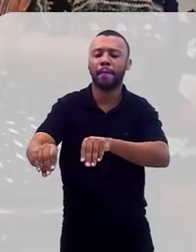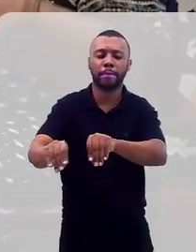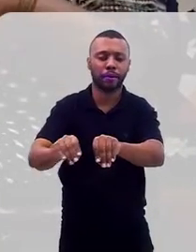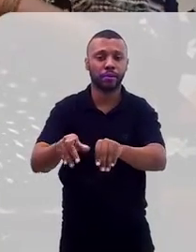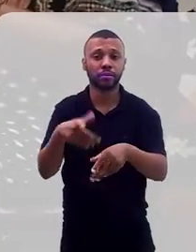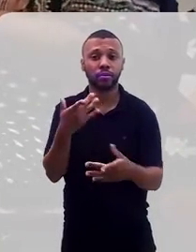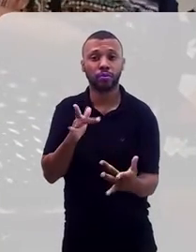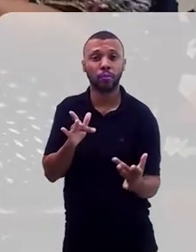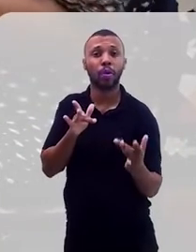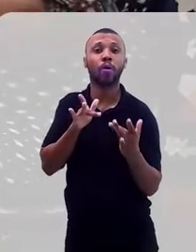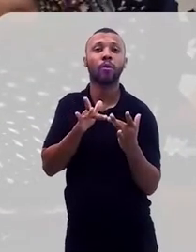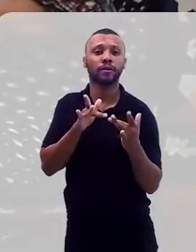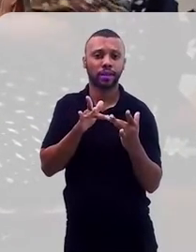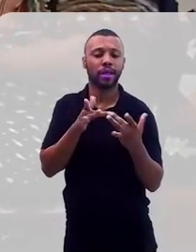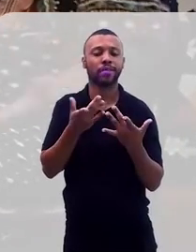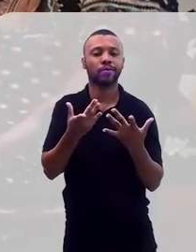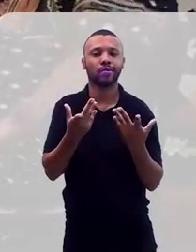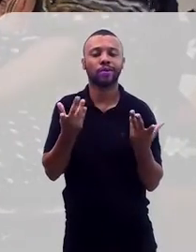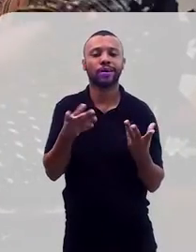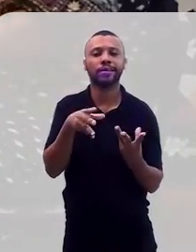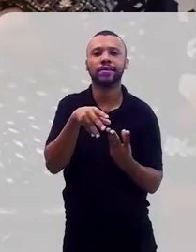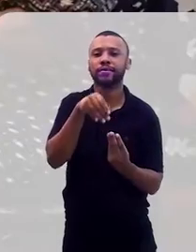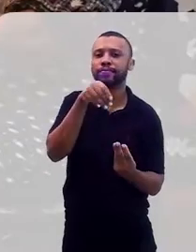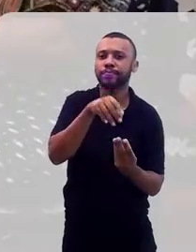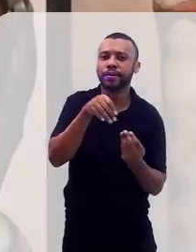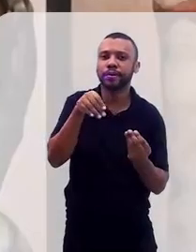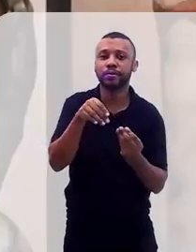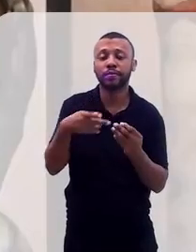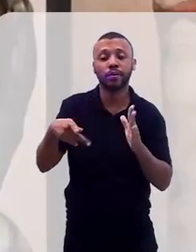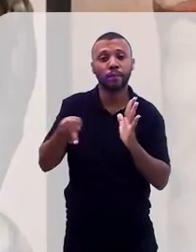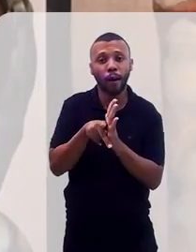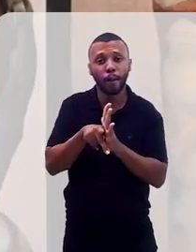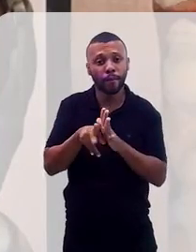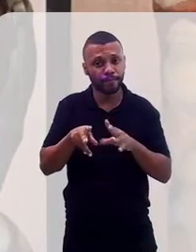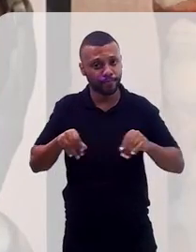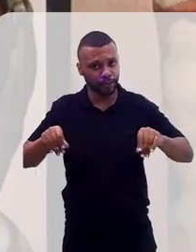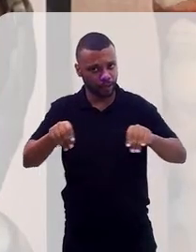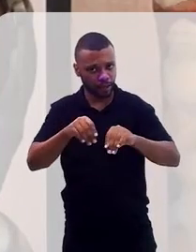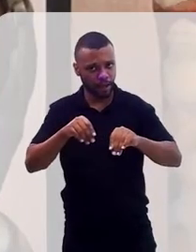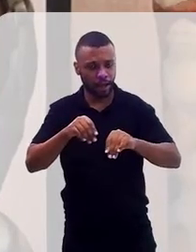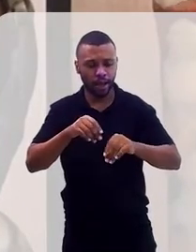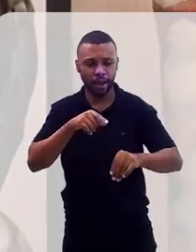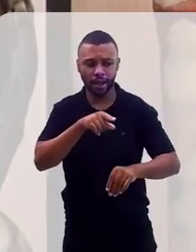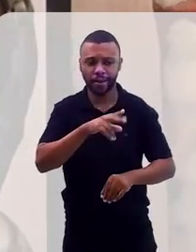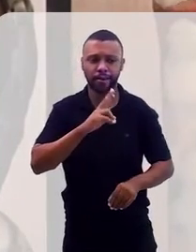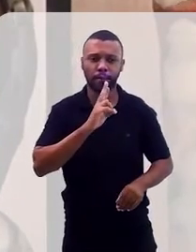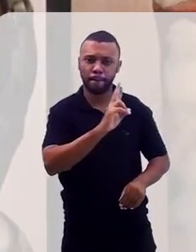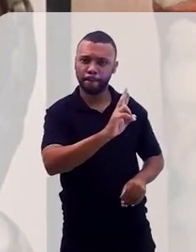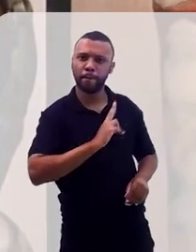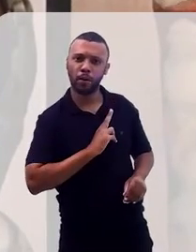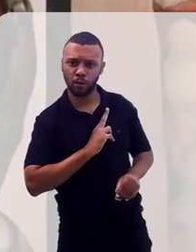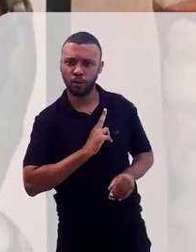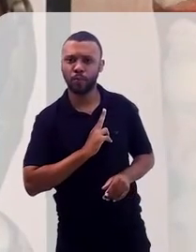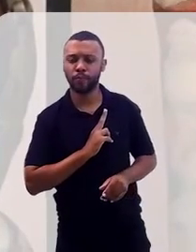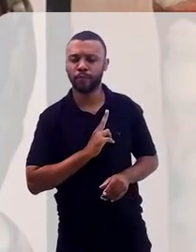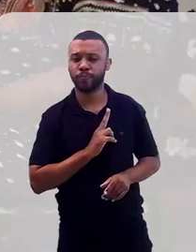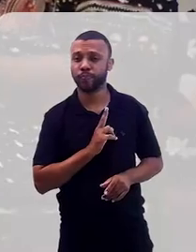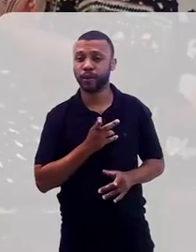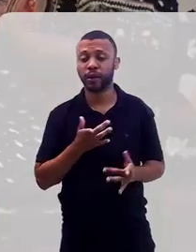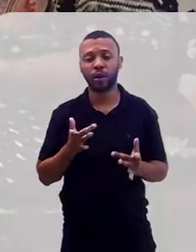quando eu eu me conecto com esses espíritos mais densos mais terrestres eles me dão uma